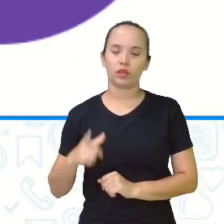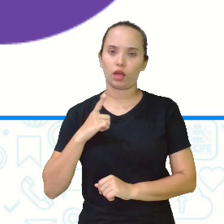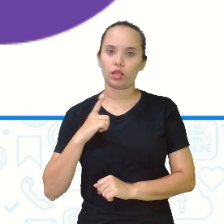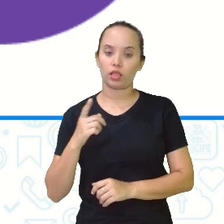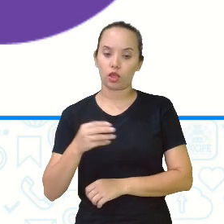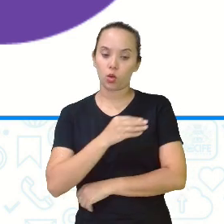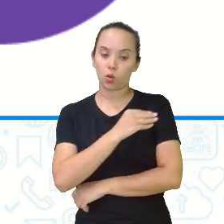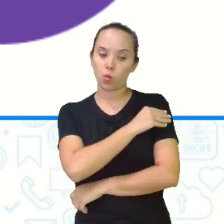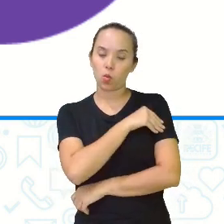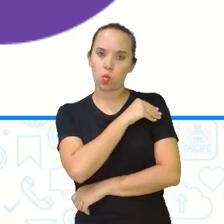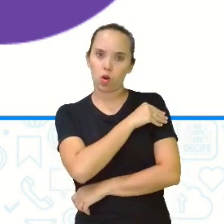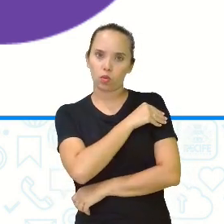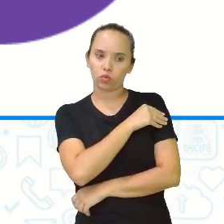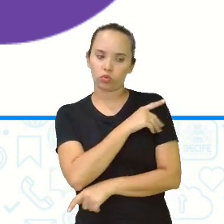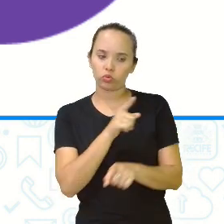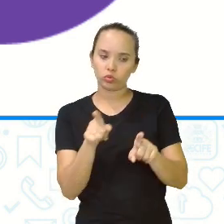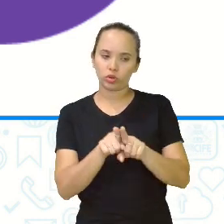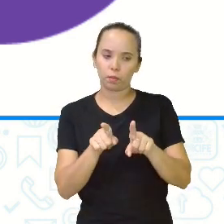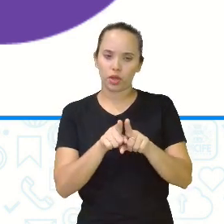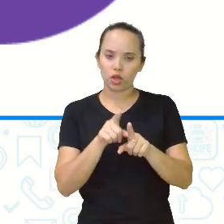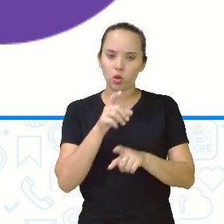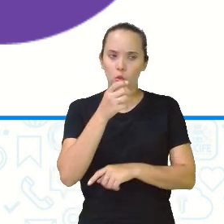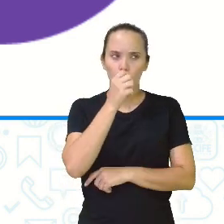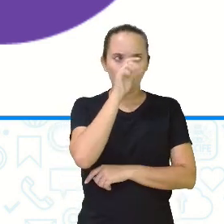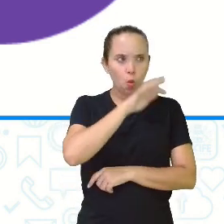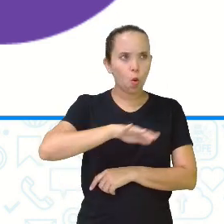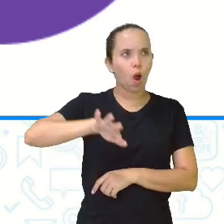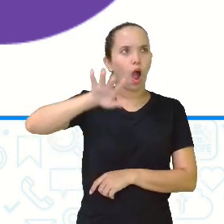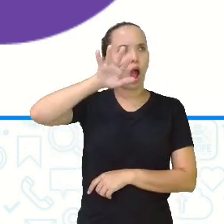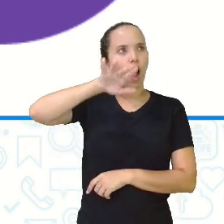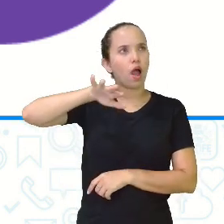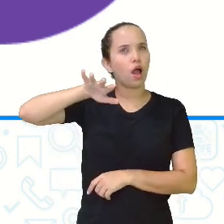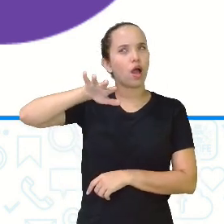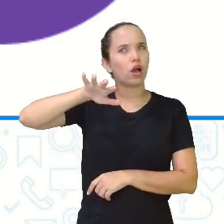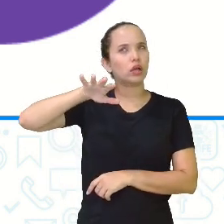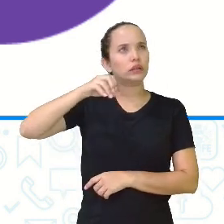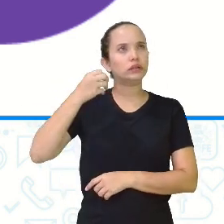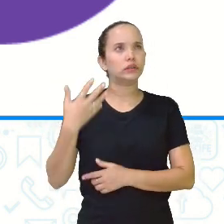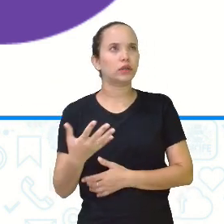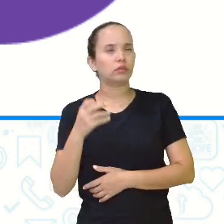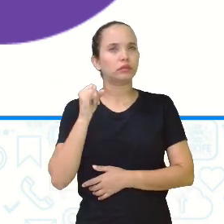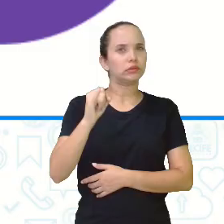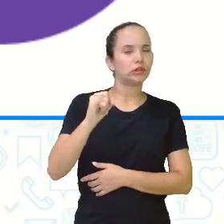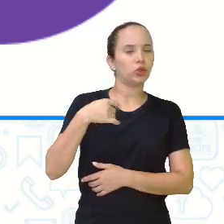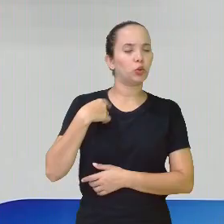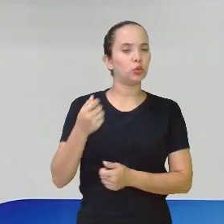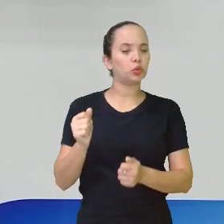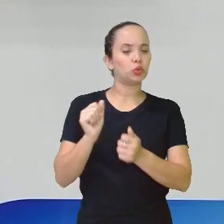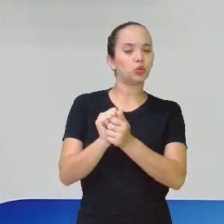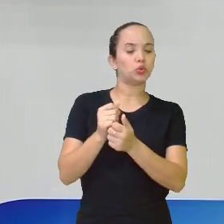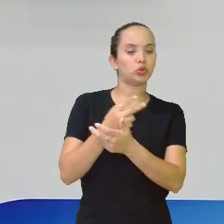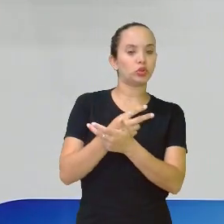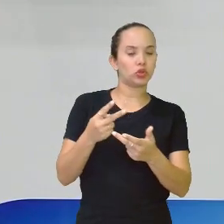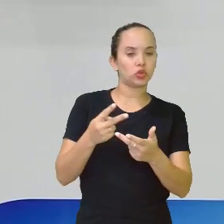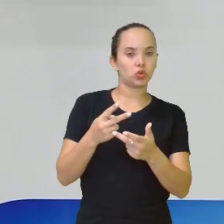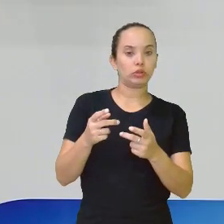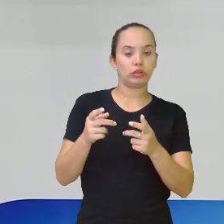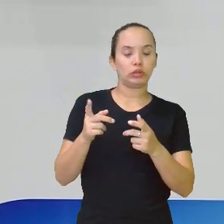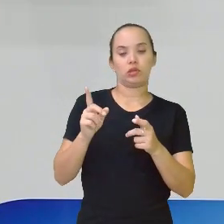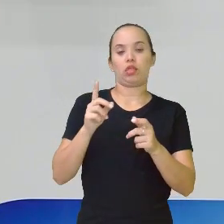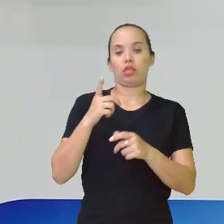e tenho o oxigênio. Então, se eu estou ali, por exemplo, com o álcool distante de um dos elementos, eu vou